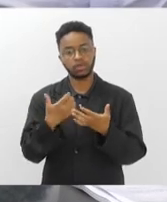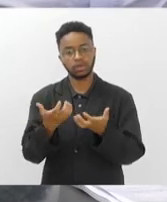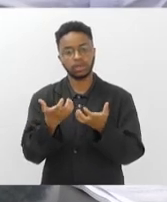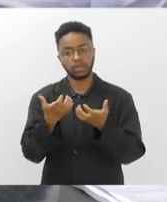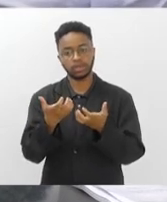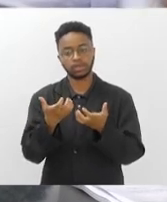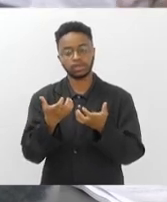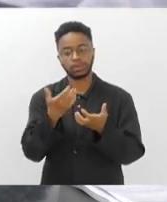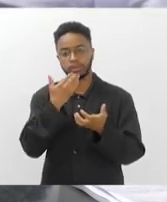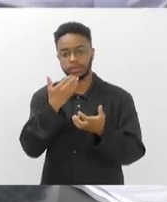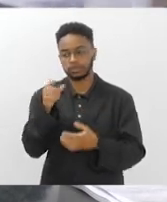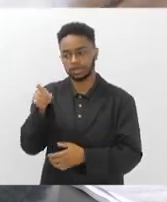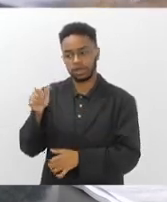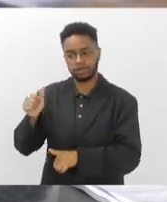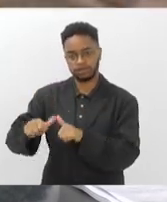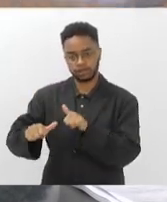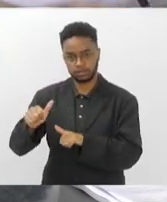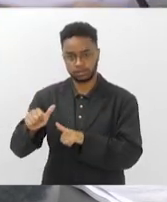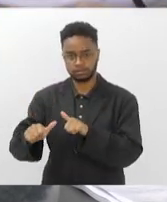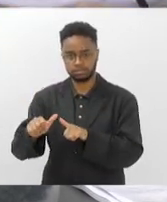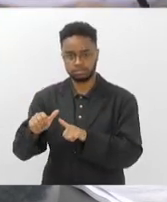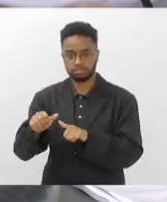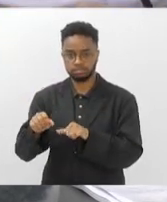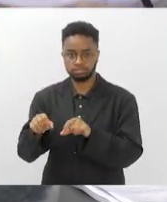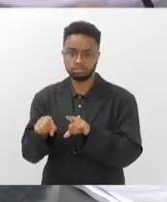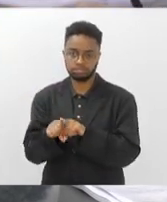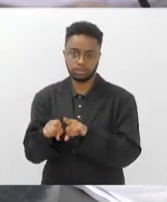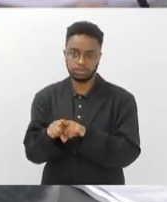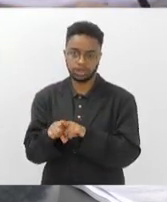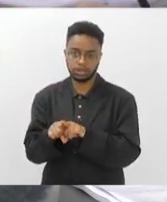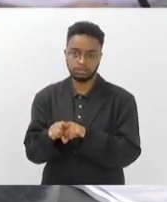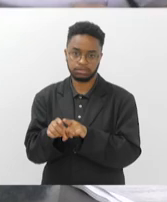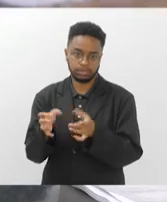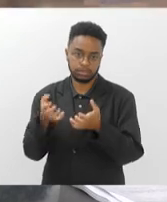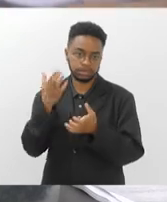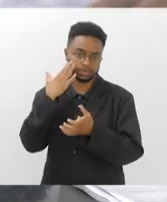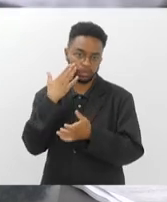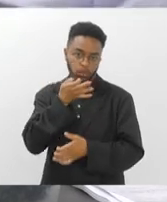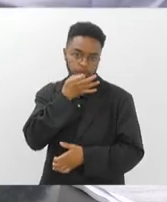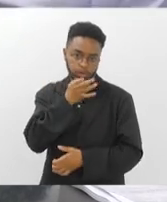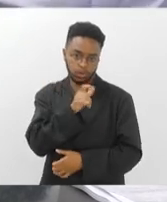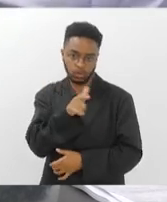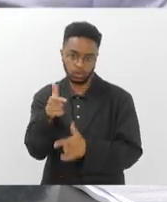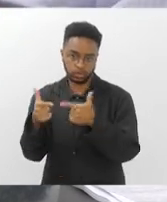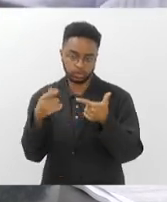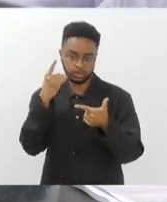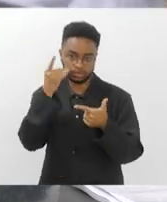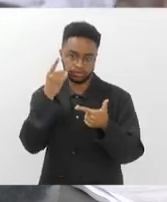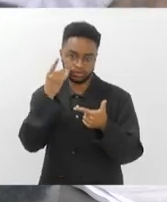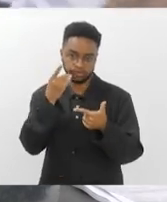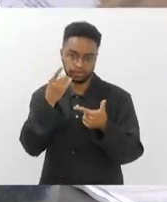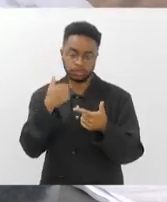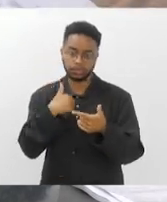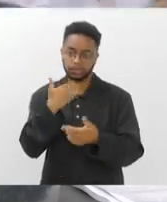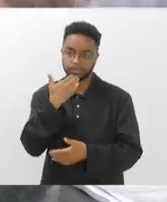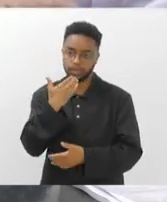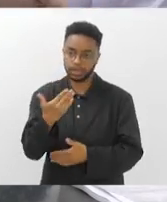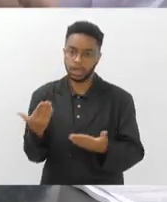Excelência analisasse, ouvindo também o deputado Amorim, todos os deputados, que a gente, agora ou logo a seguir,